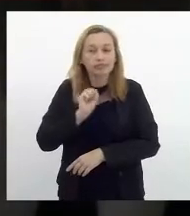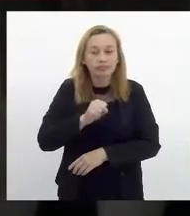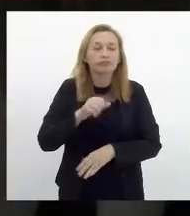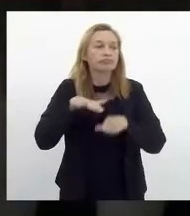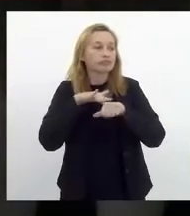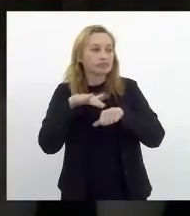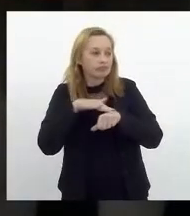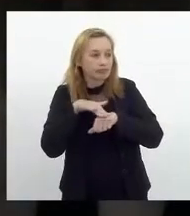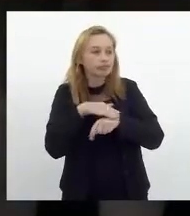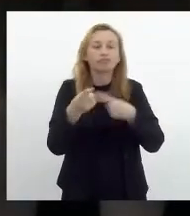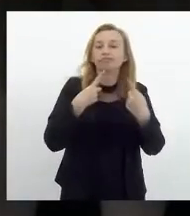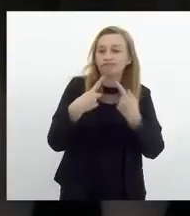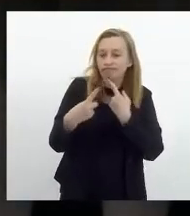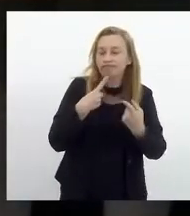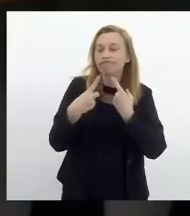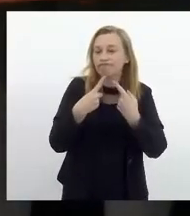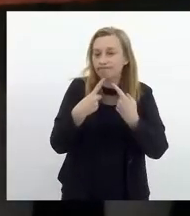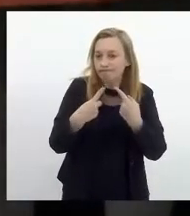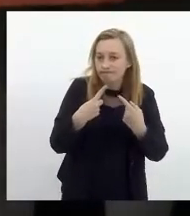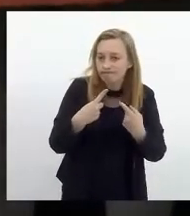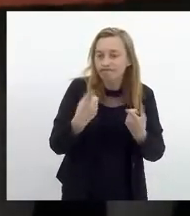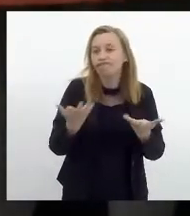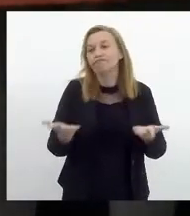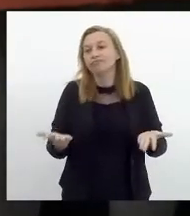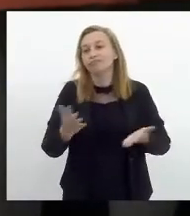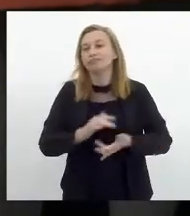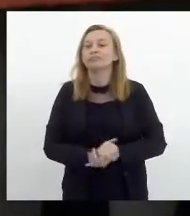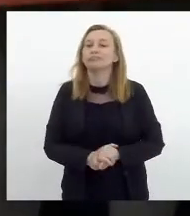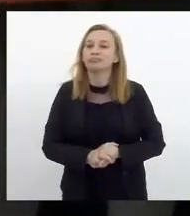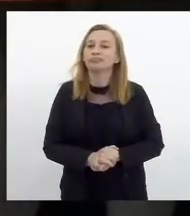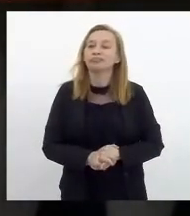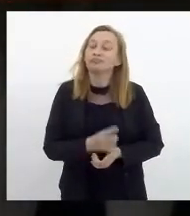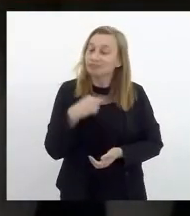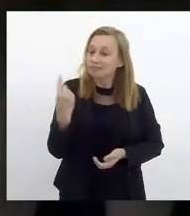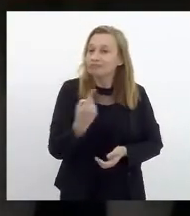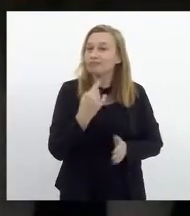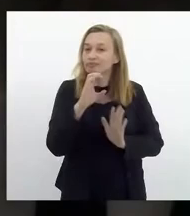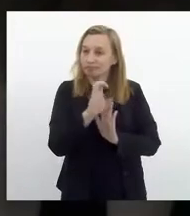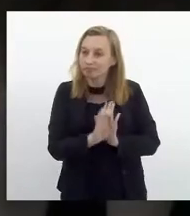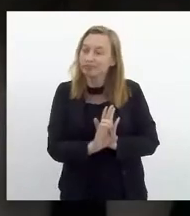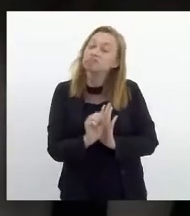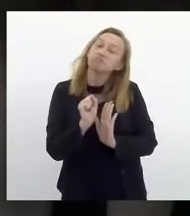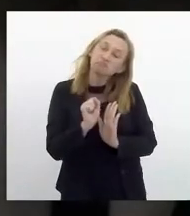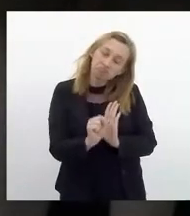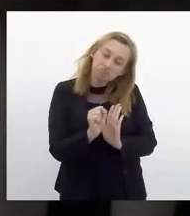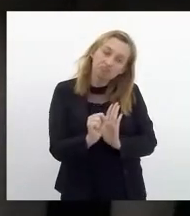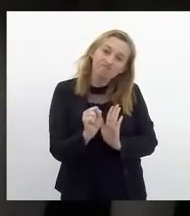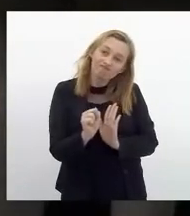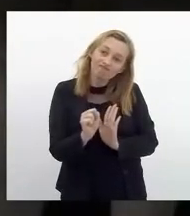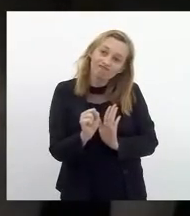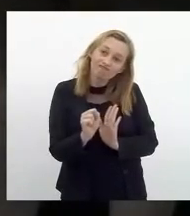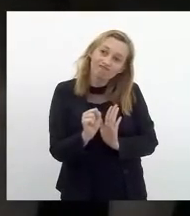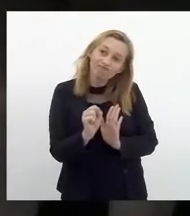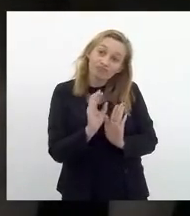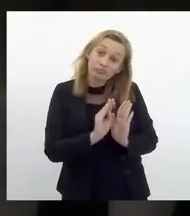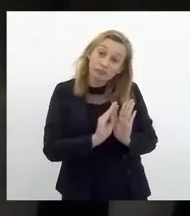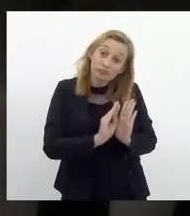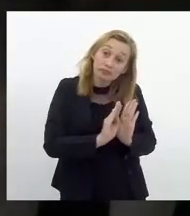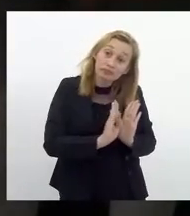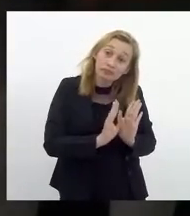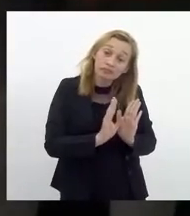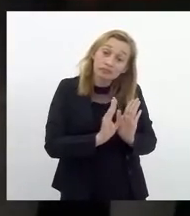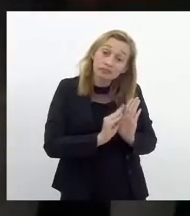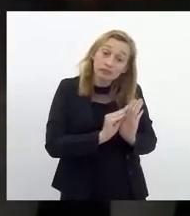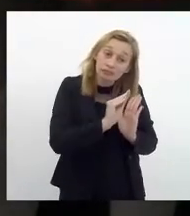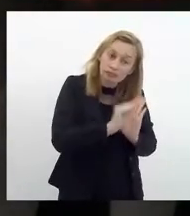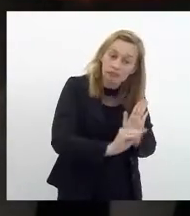conversa, no debate, no diálogo fraterno que estabelecemos, que as nossas emendas poderiam ser dispensadas. E foi o que nós